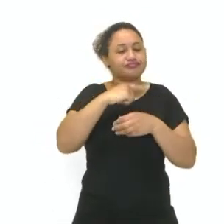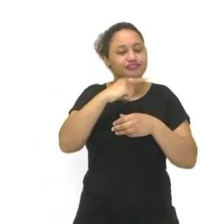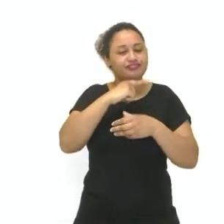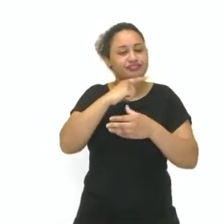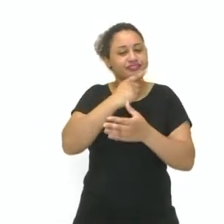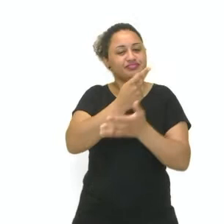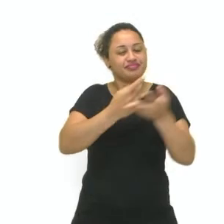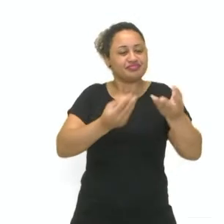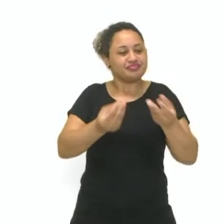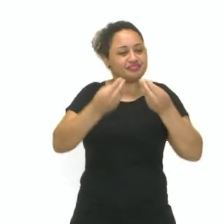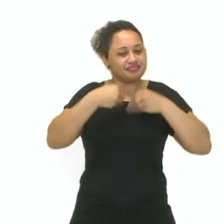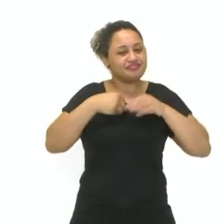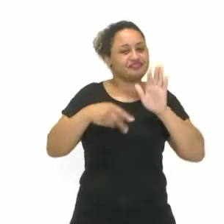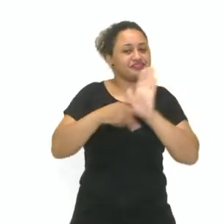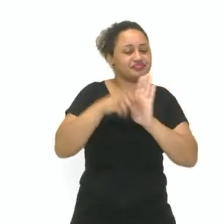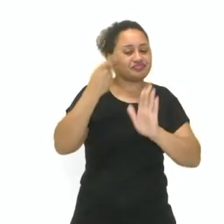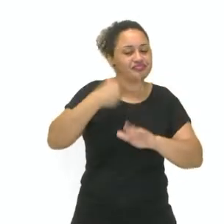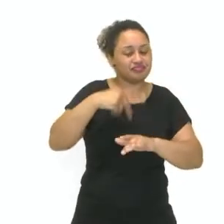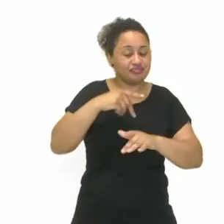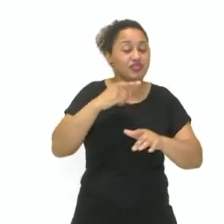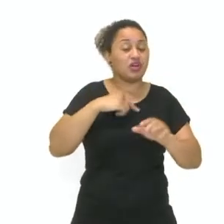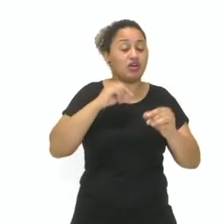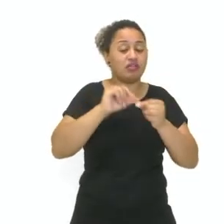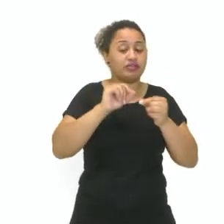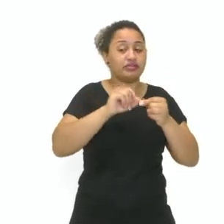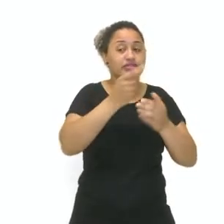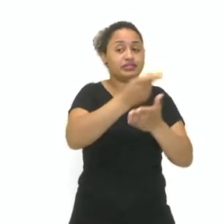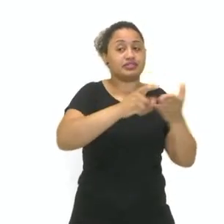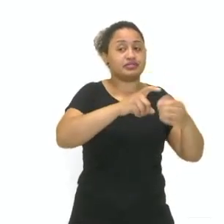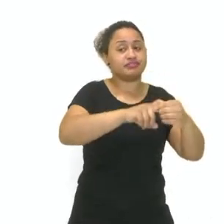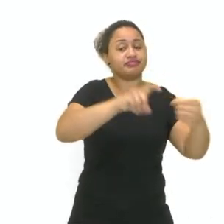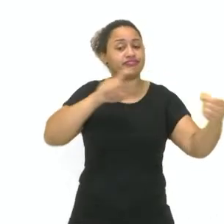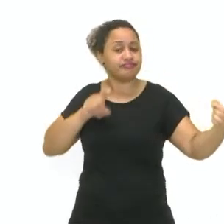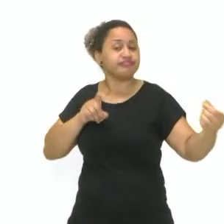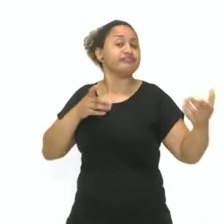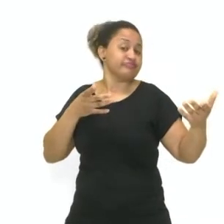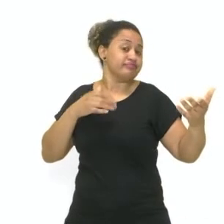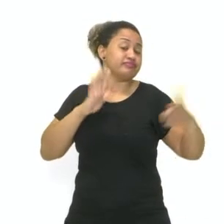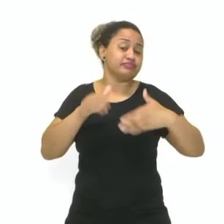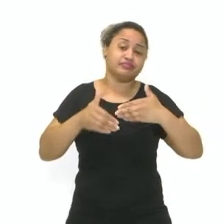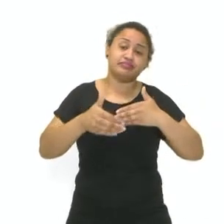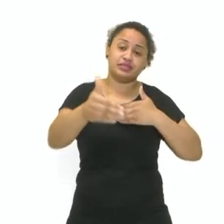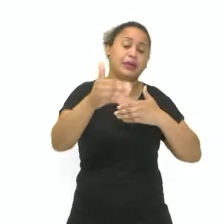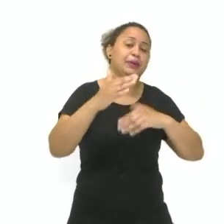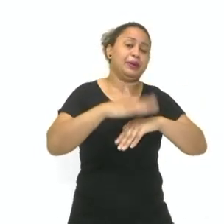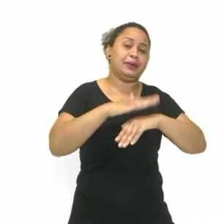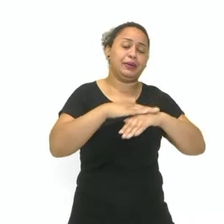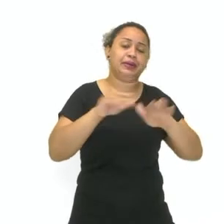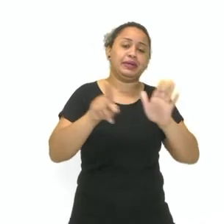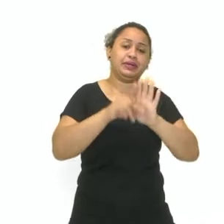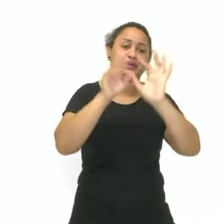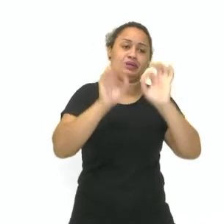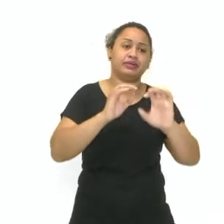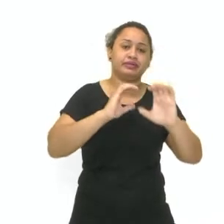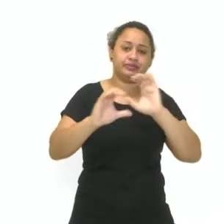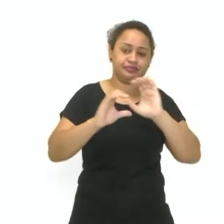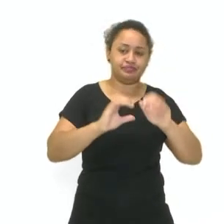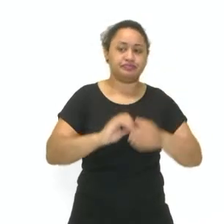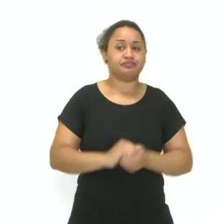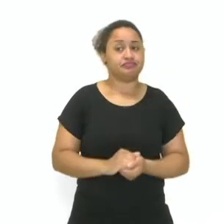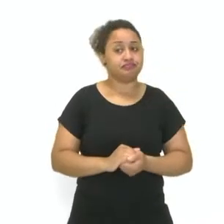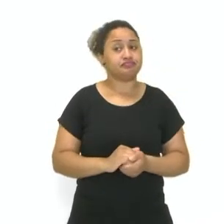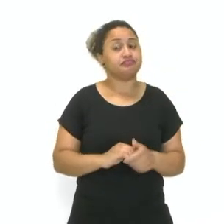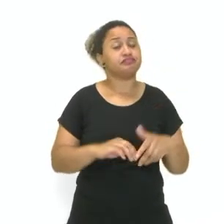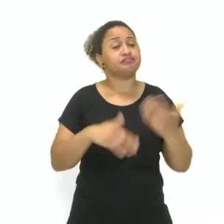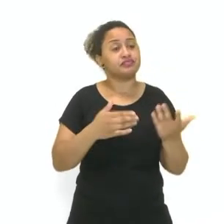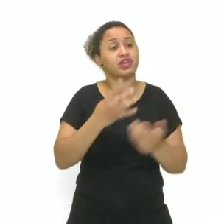poesia, se desligará da poesia, passado o momento da comunicação. Diz que o jubileu dos